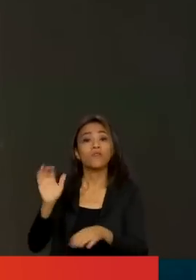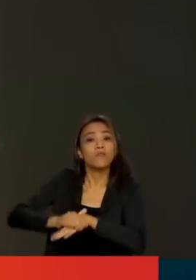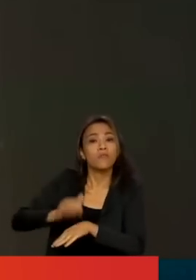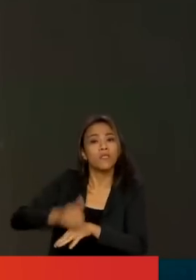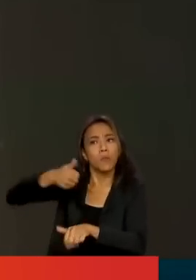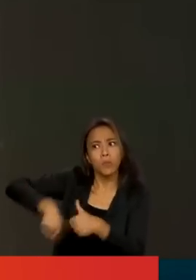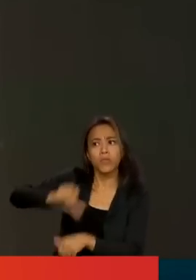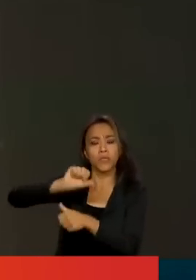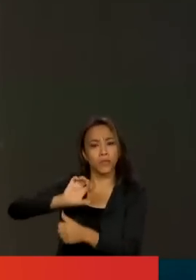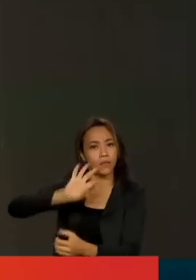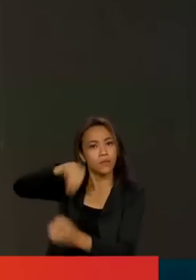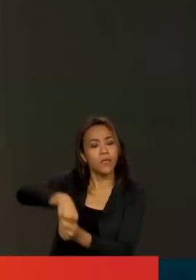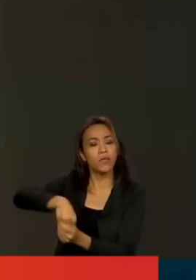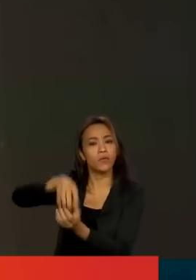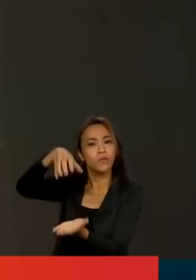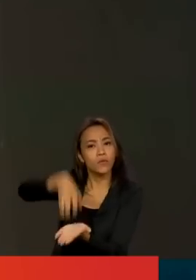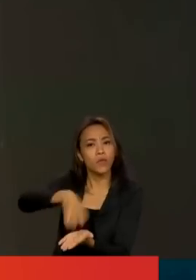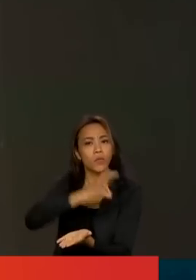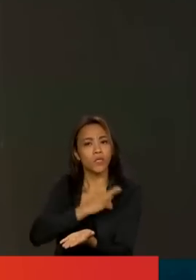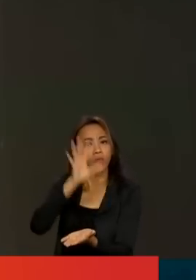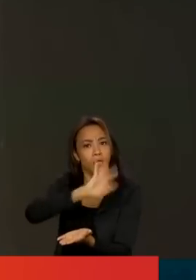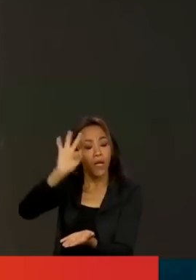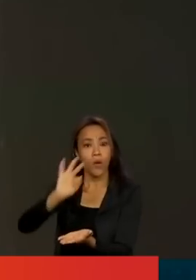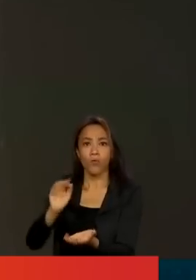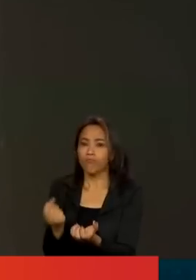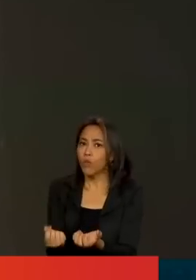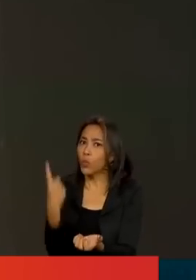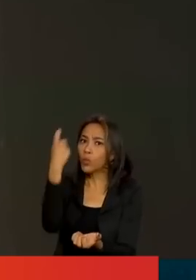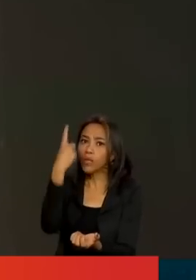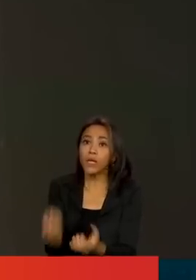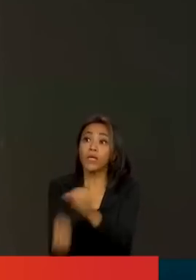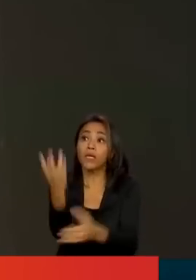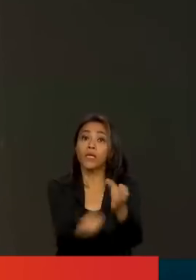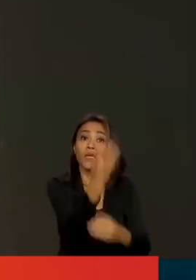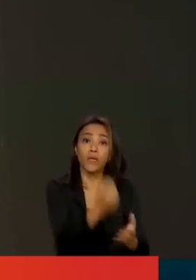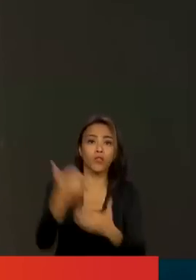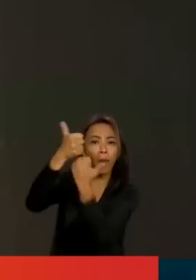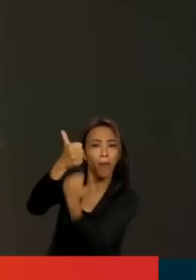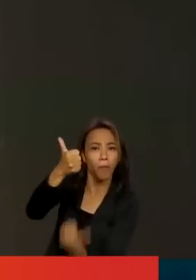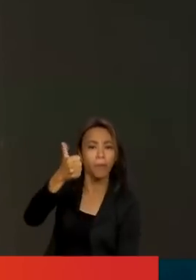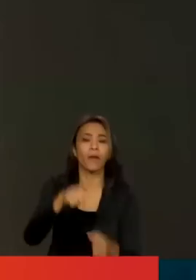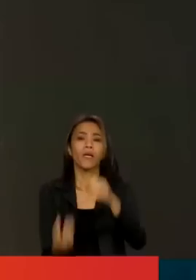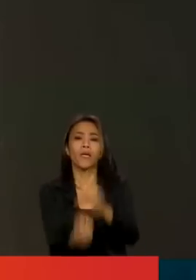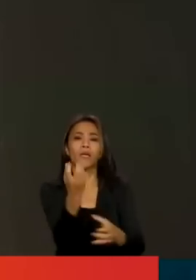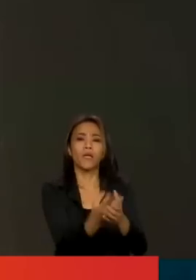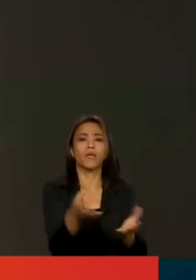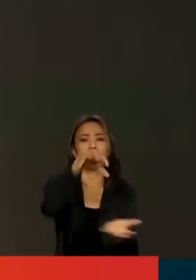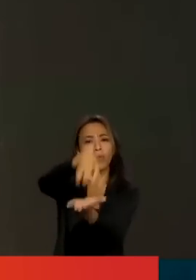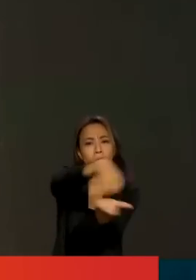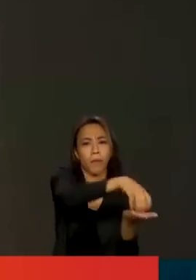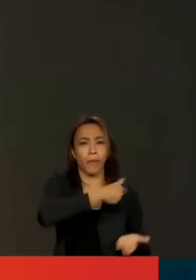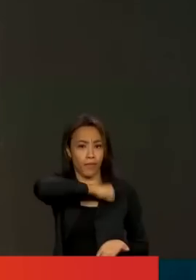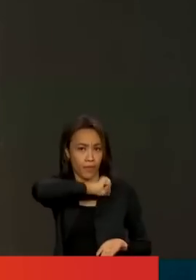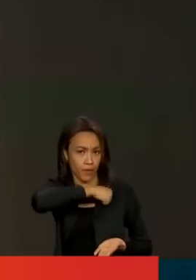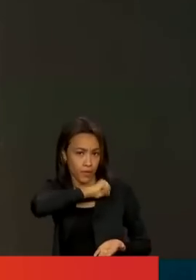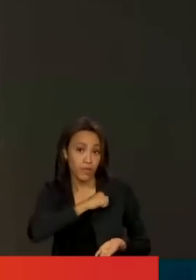da Polícia Federal em todo o Brasil com criação de novas diretorias delegacias e núcleos nas 27 unidades da Federação